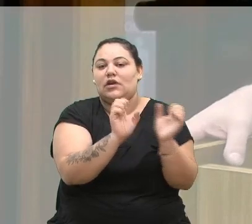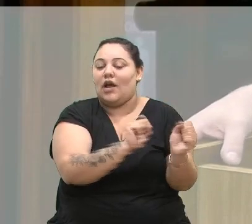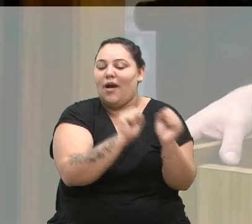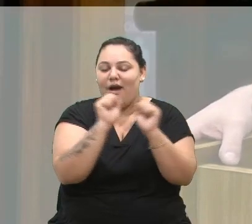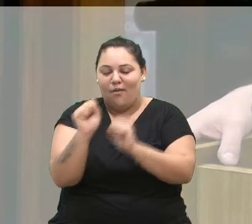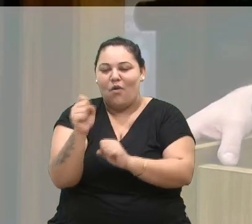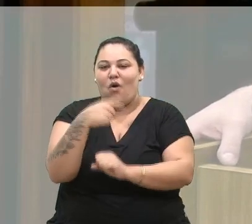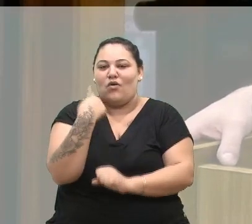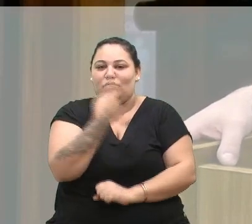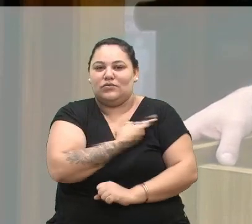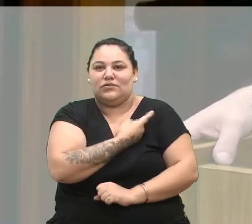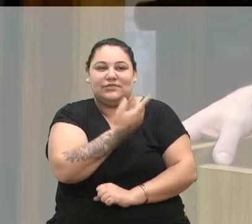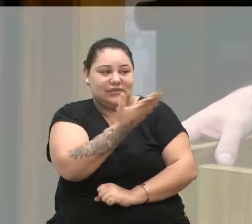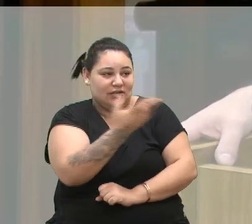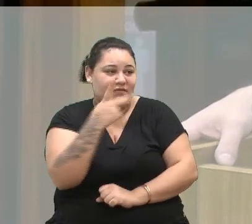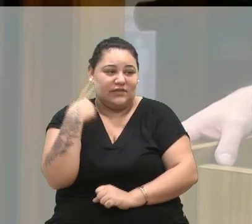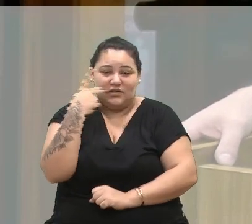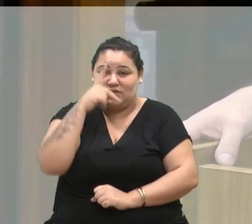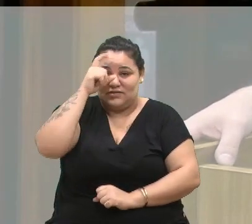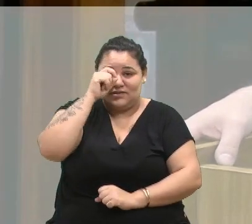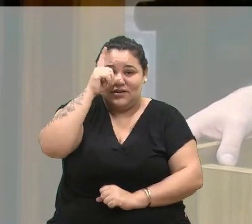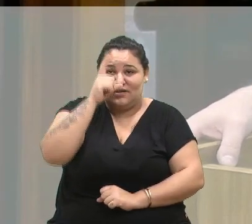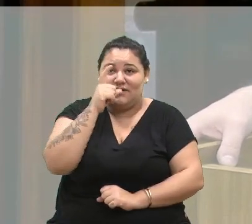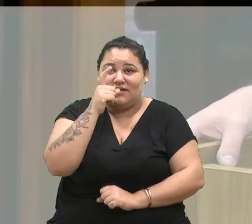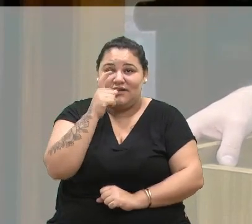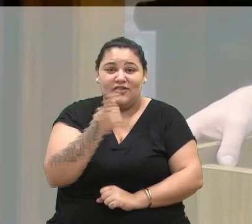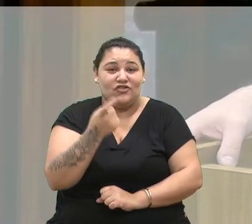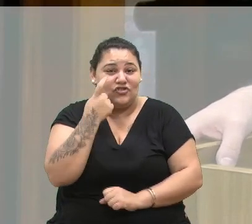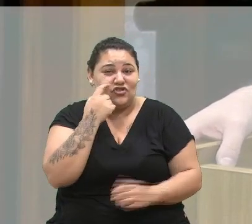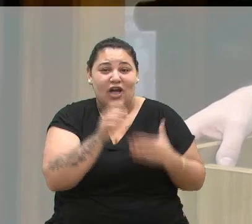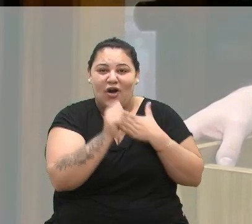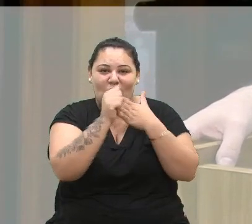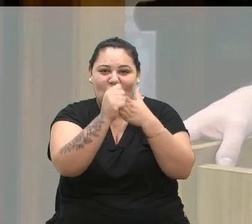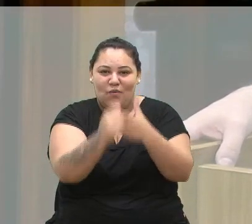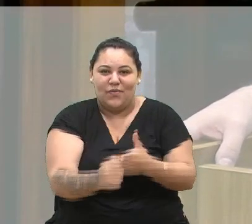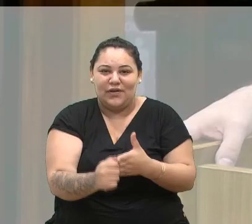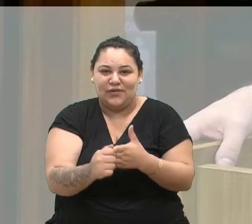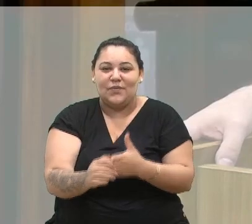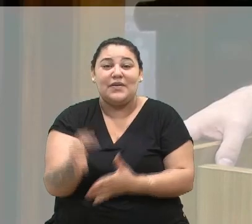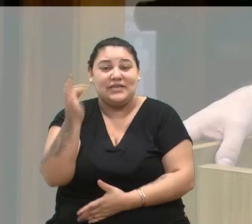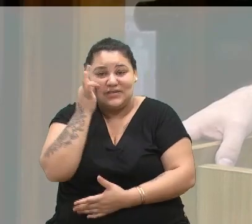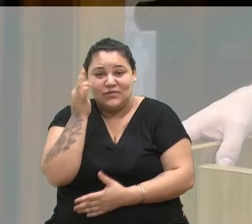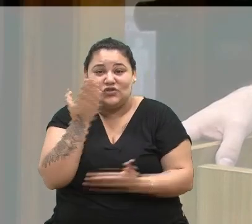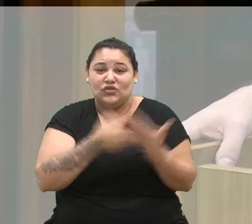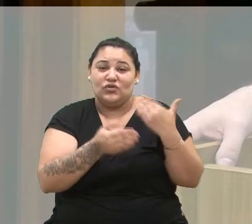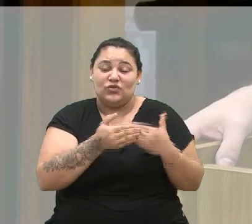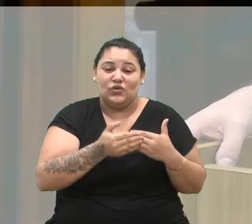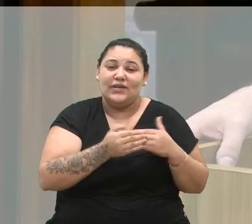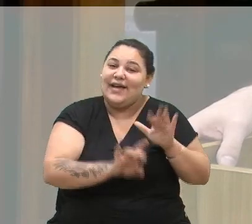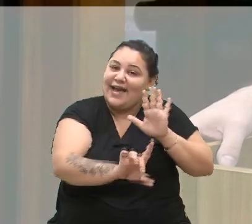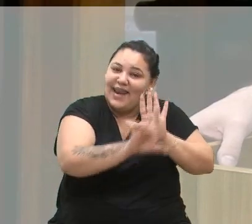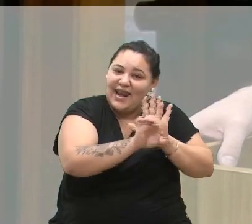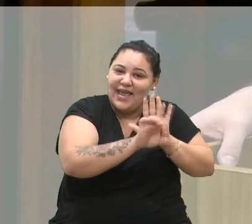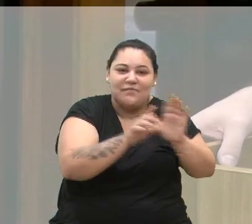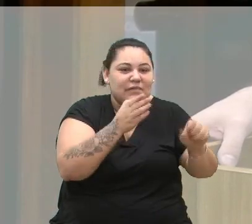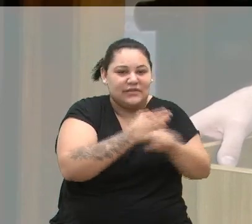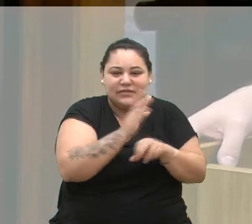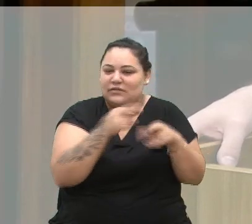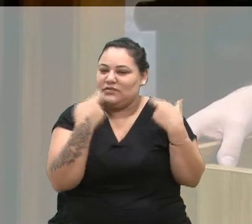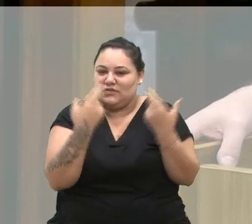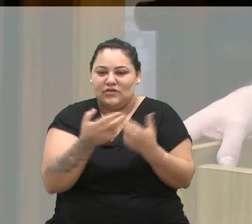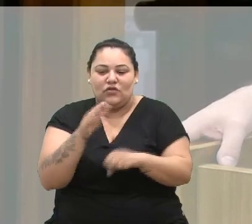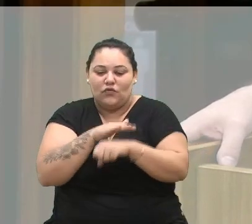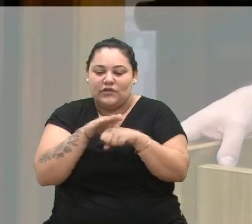pudemos, vereador Scalco, prestigiar em loco toda essa mobilização, movimentação e conversar com